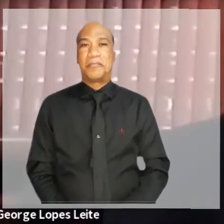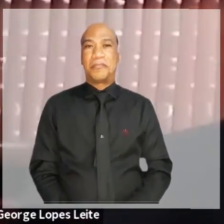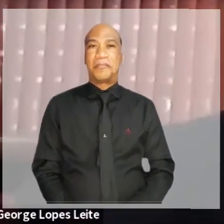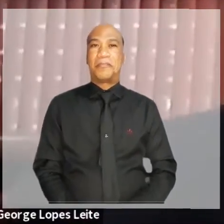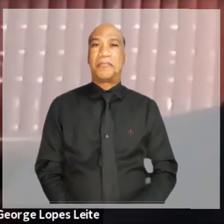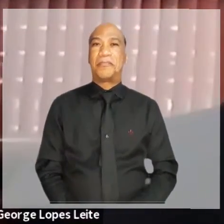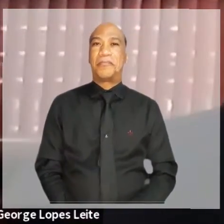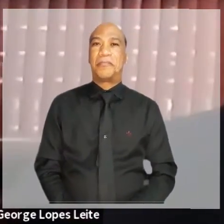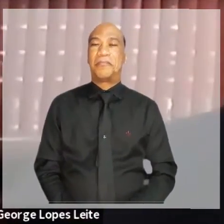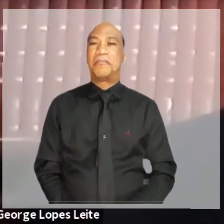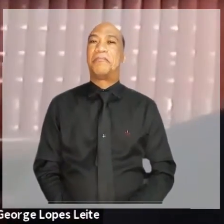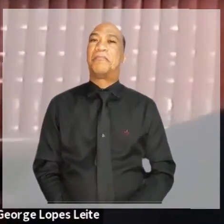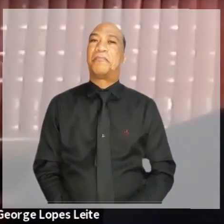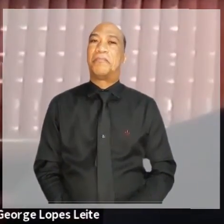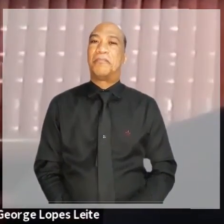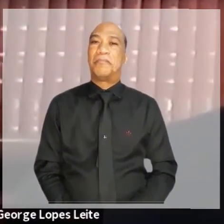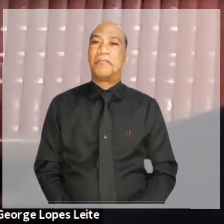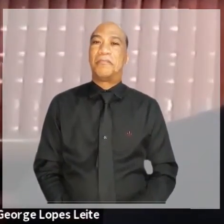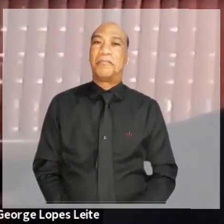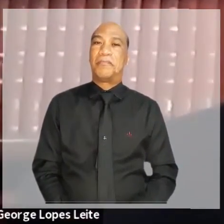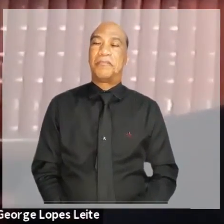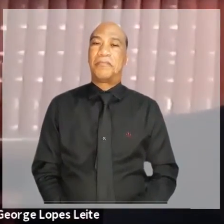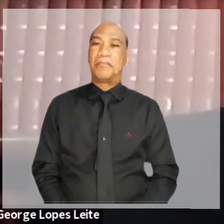Desembargador Jorge, o microfone.